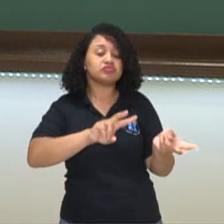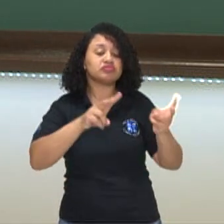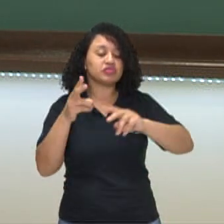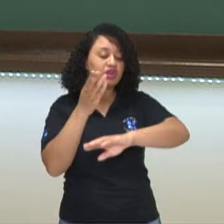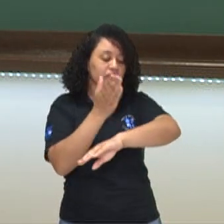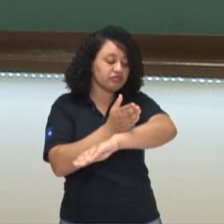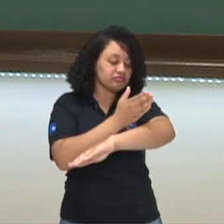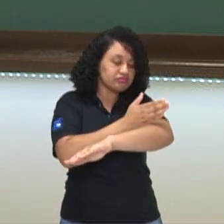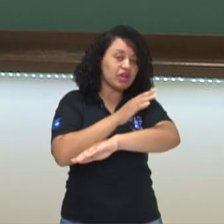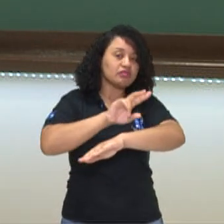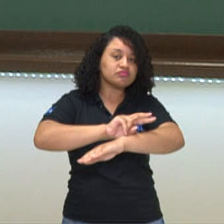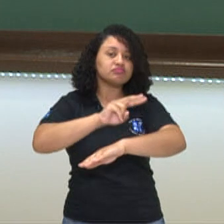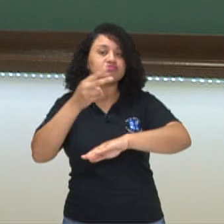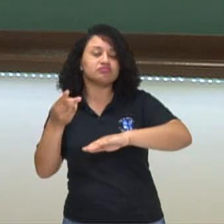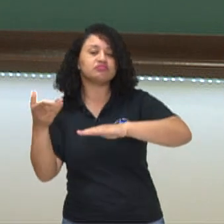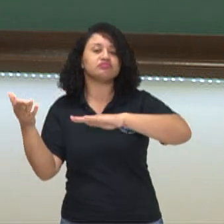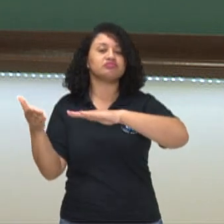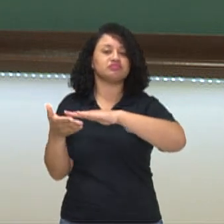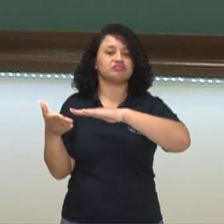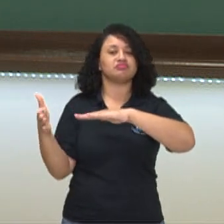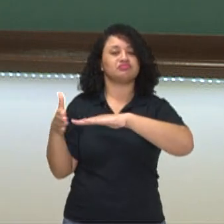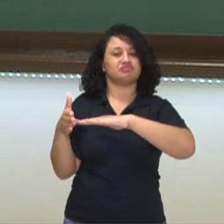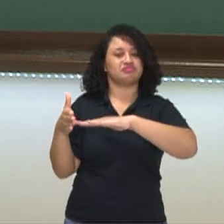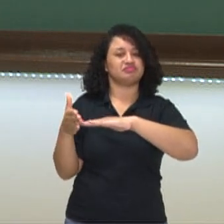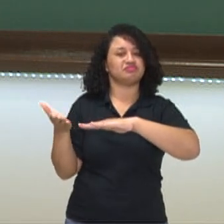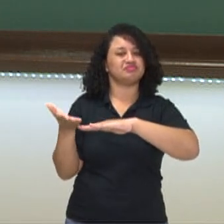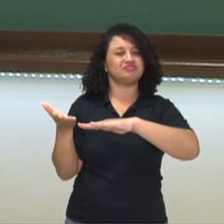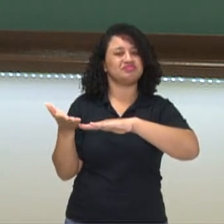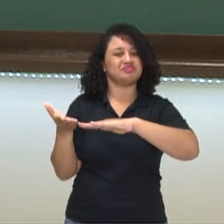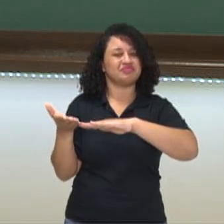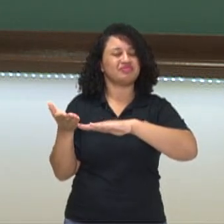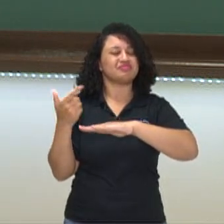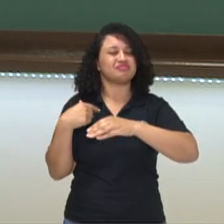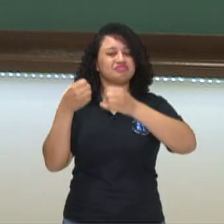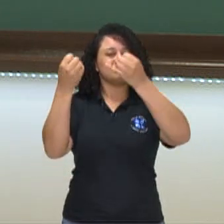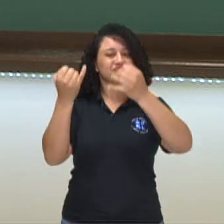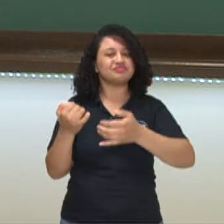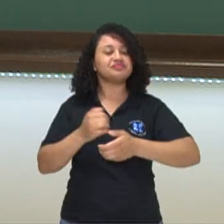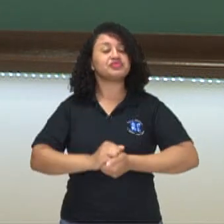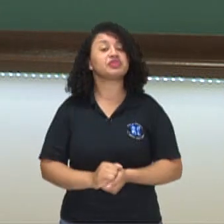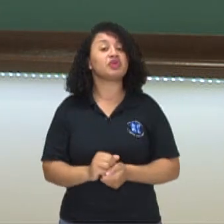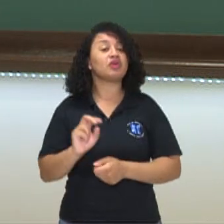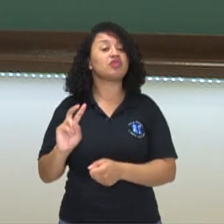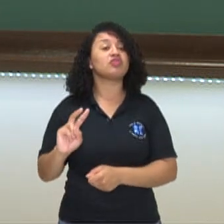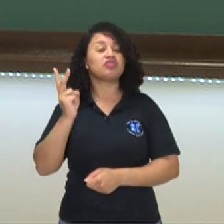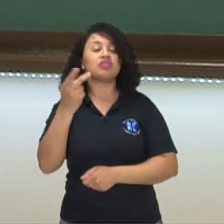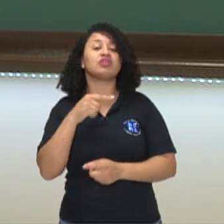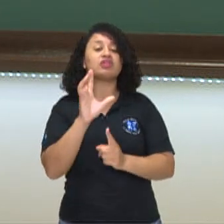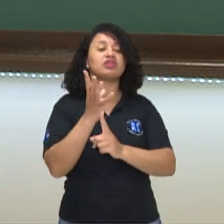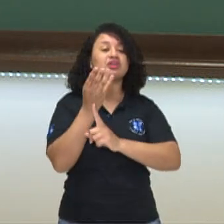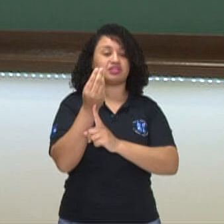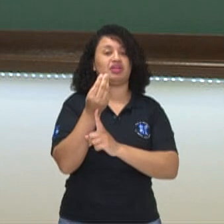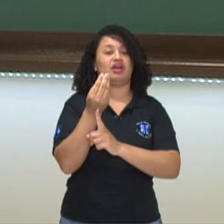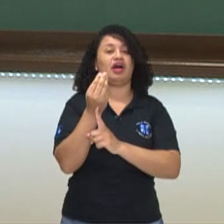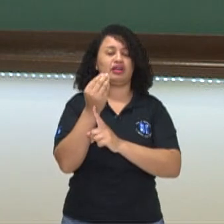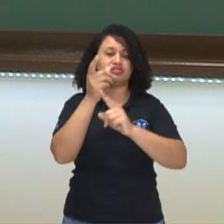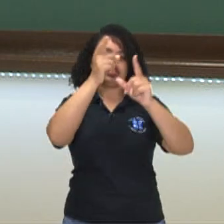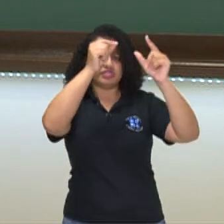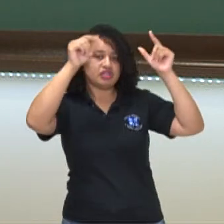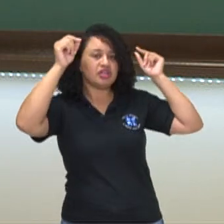Média para a Idade Moderna, como a gente tem dito aqui, né? Valoriza a arte clássica greco-romana, então